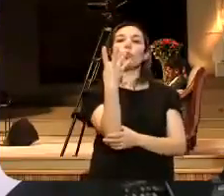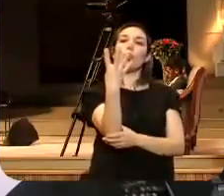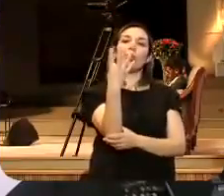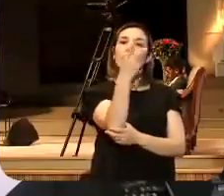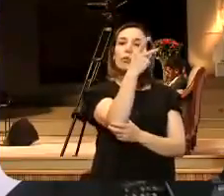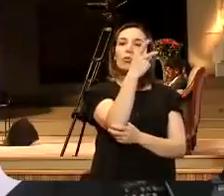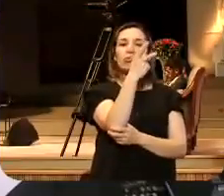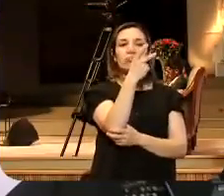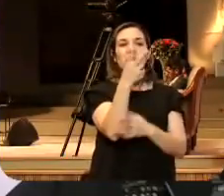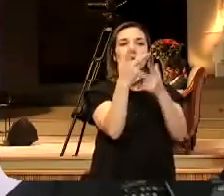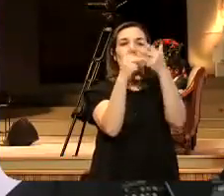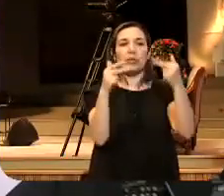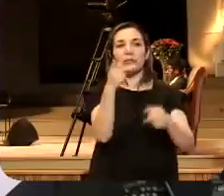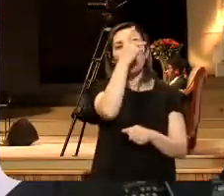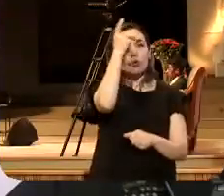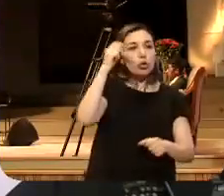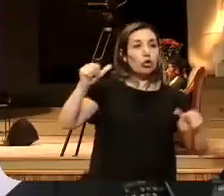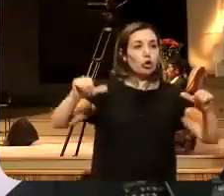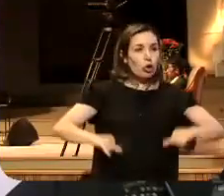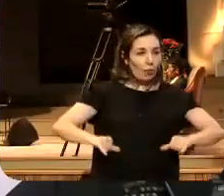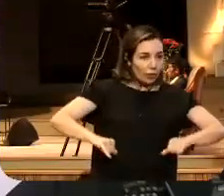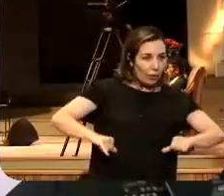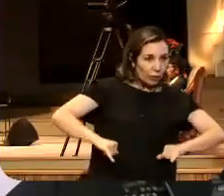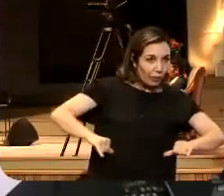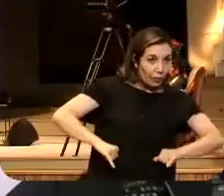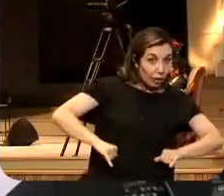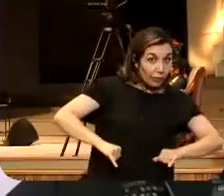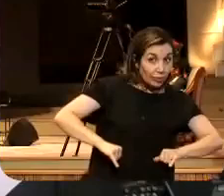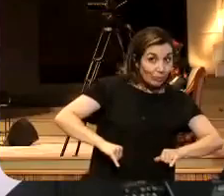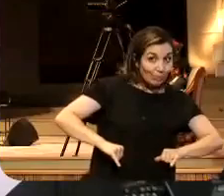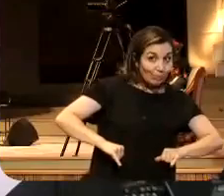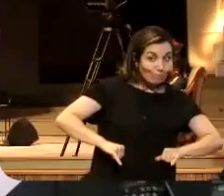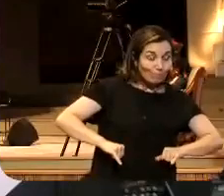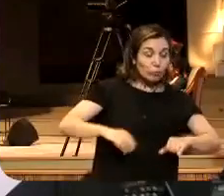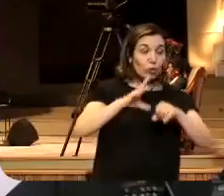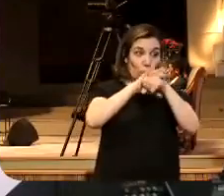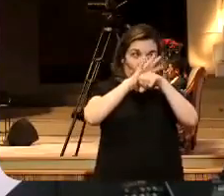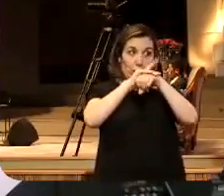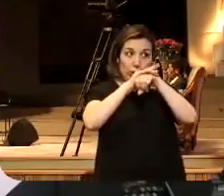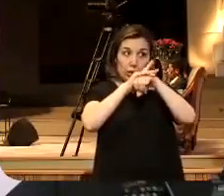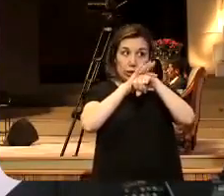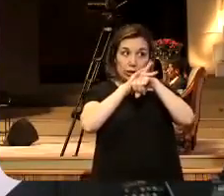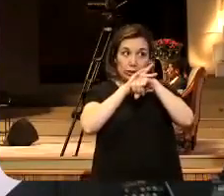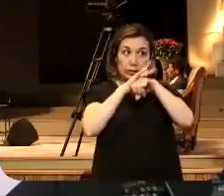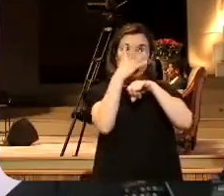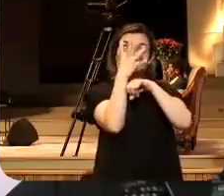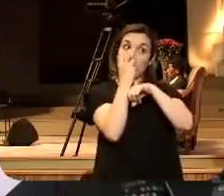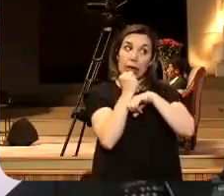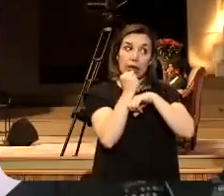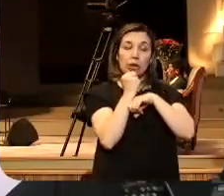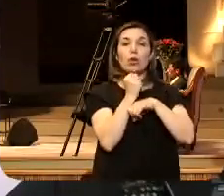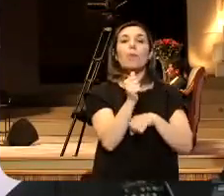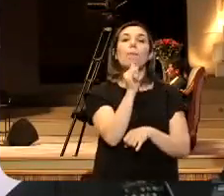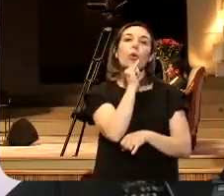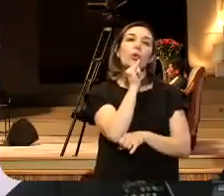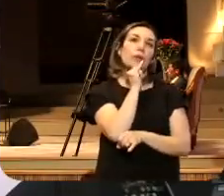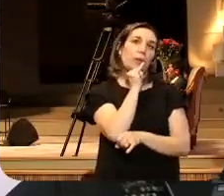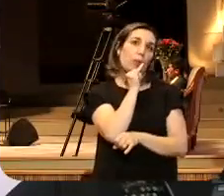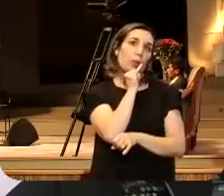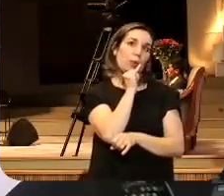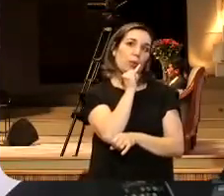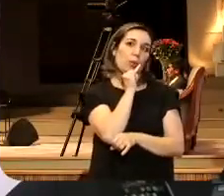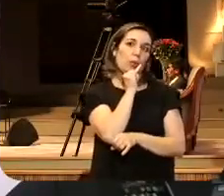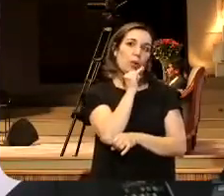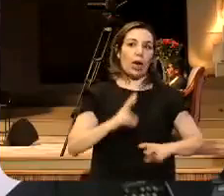sofrimentos que aquela pessoa que está vivendo um contexto de doença grave, por exemplo, uma doença